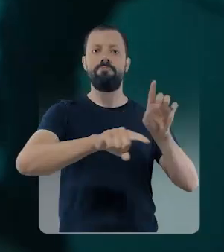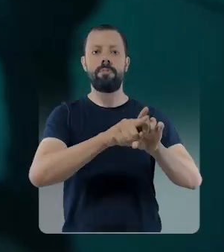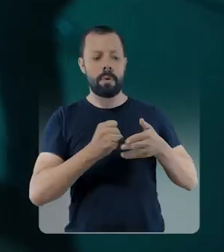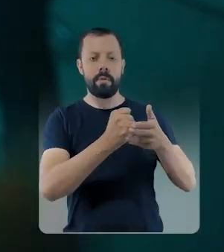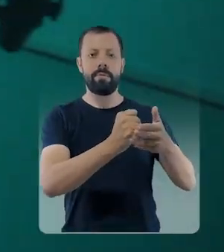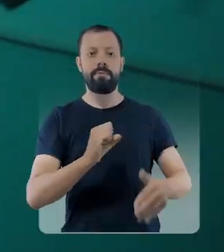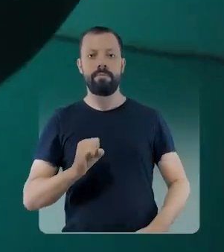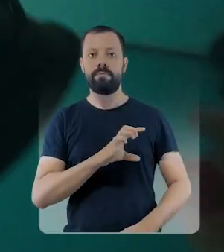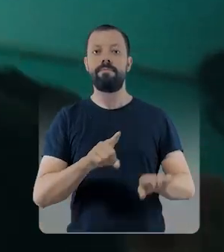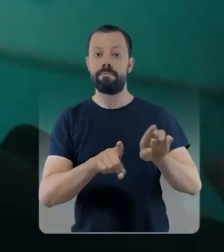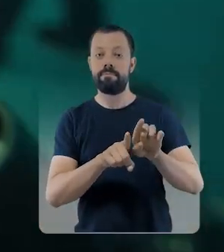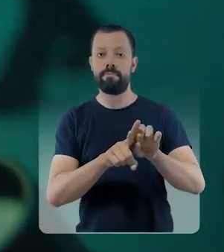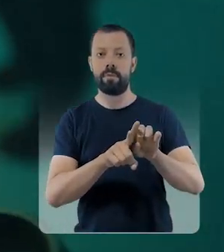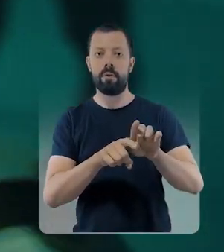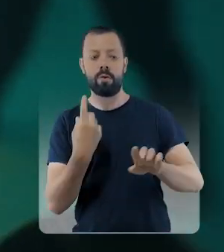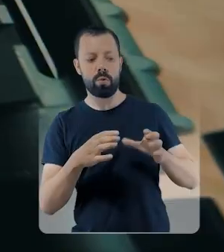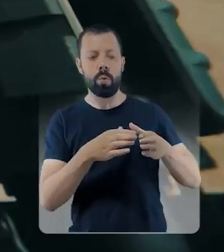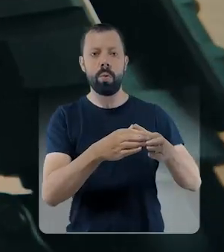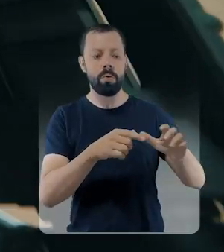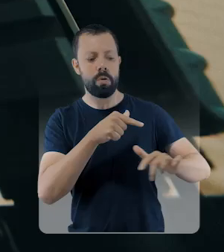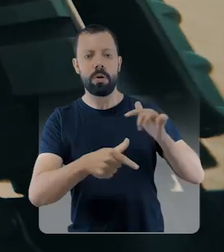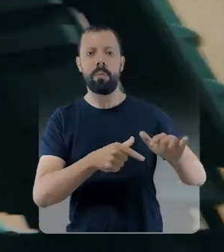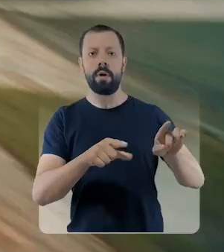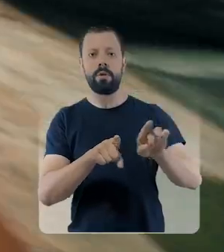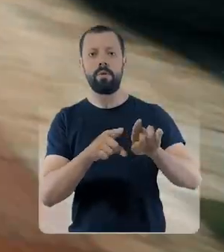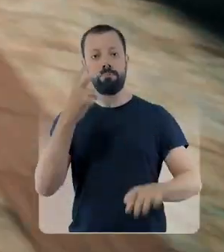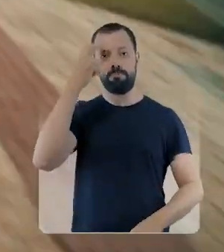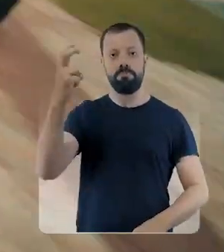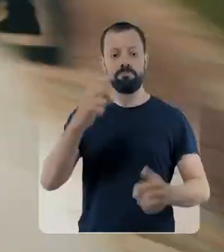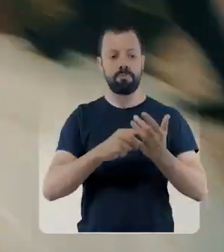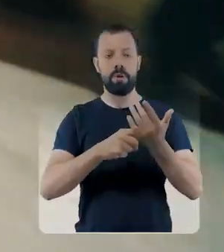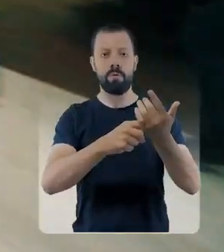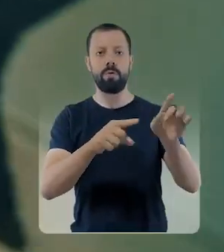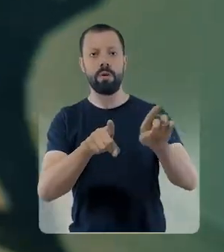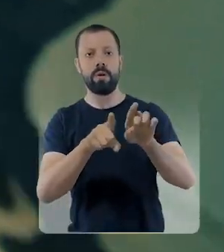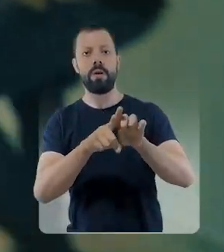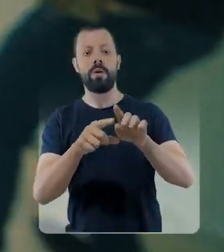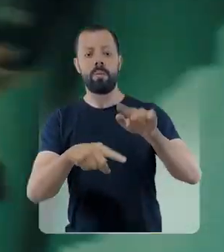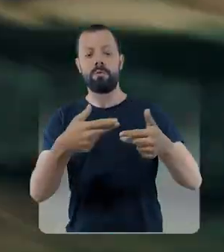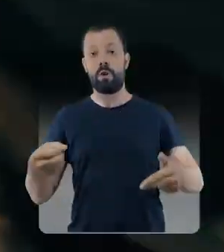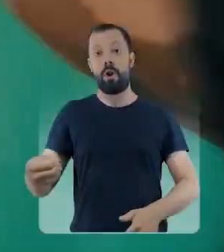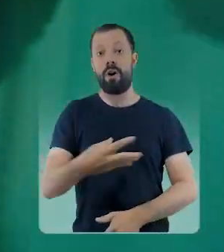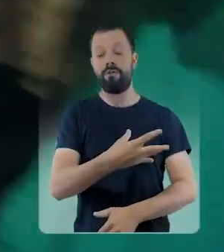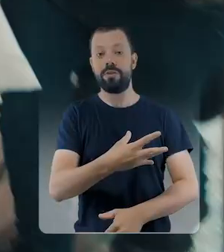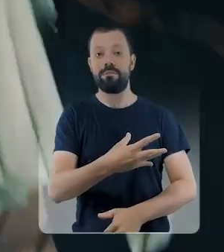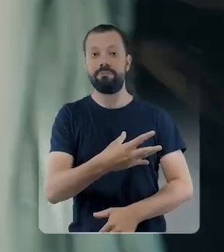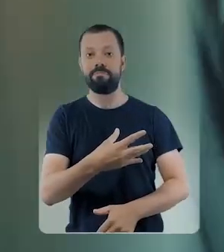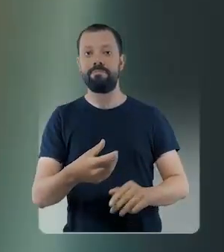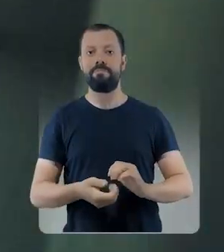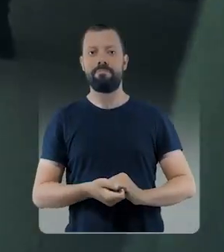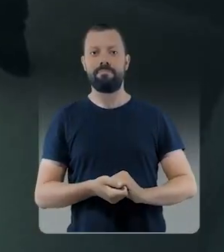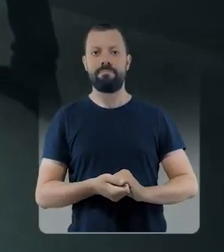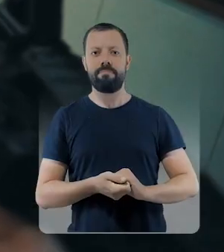criminosos e defender os catarinenses. Nossas forças atuam em conjunto com inteligência, tecnologia e equipamentos de última